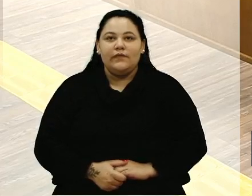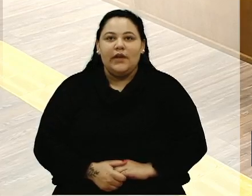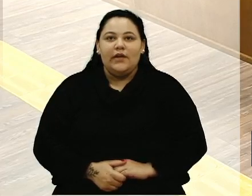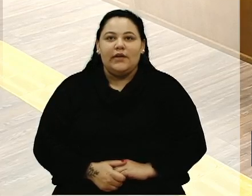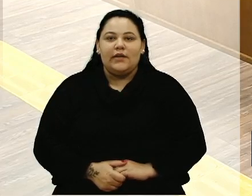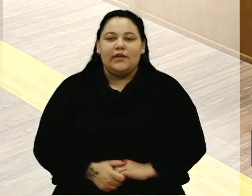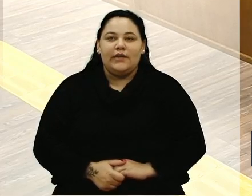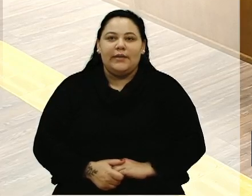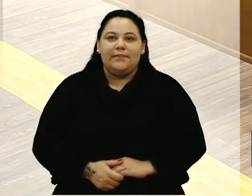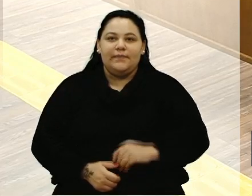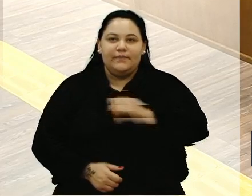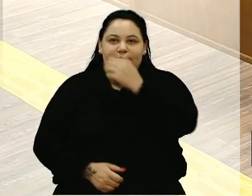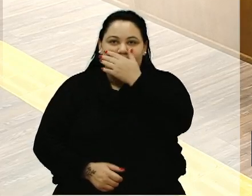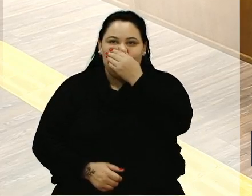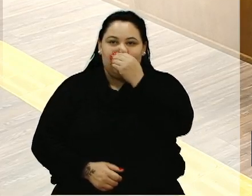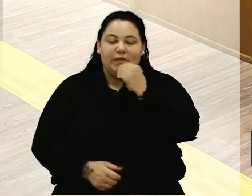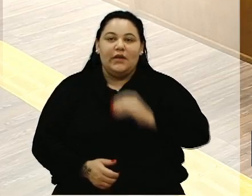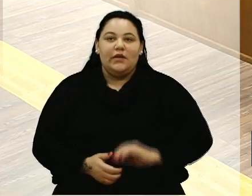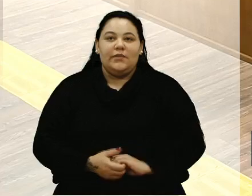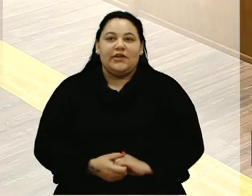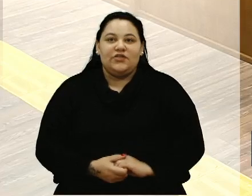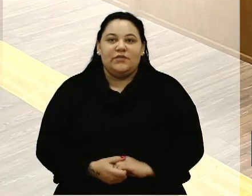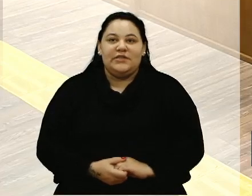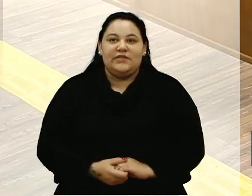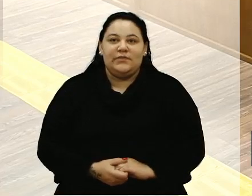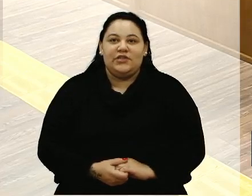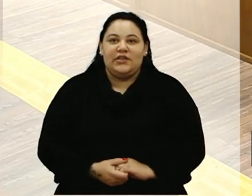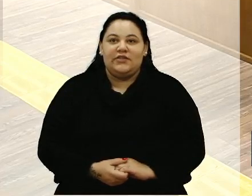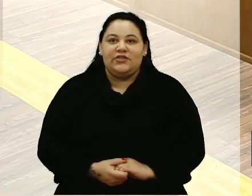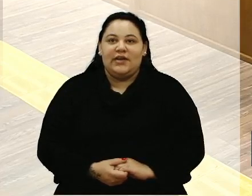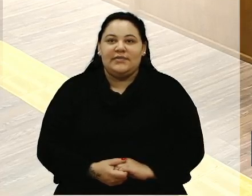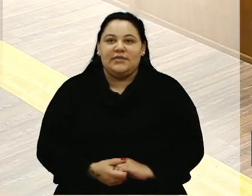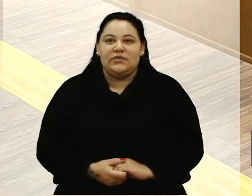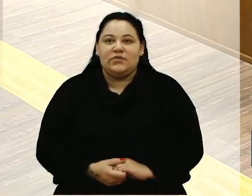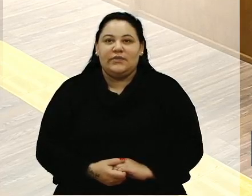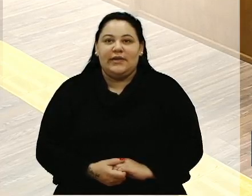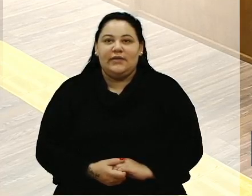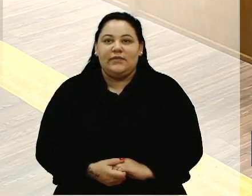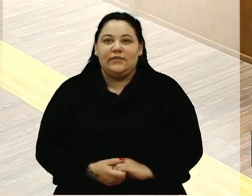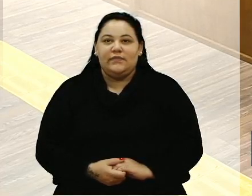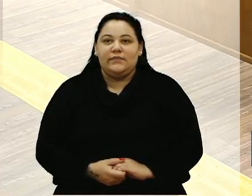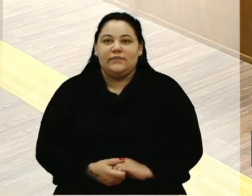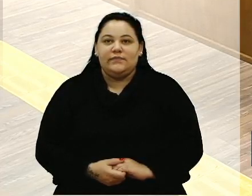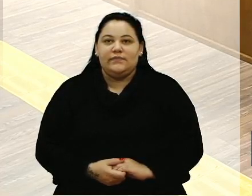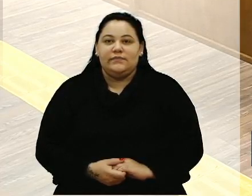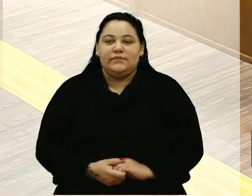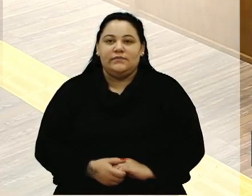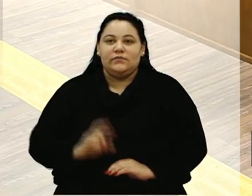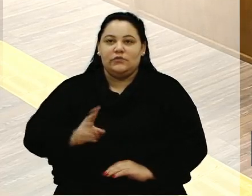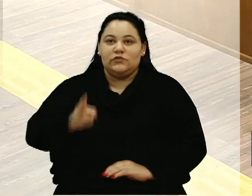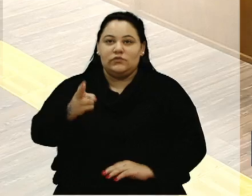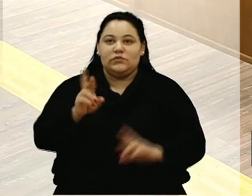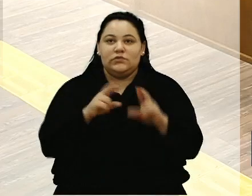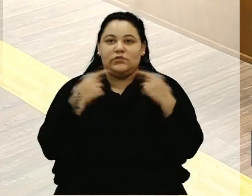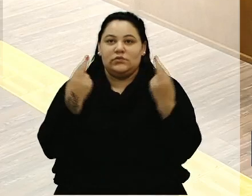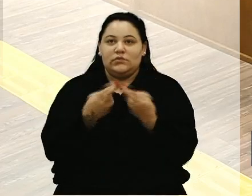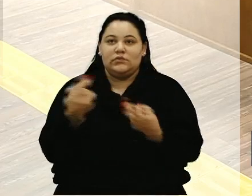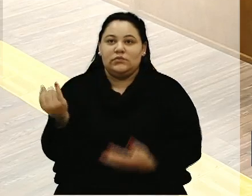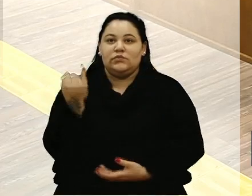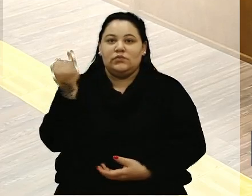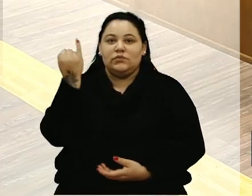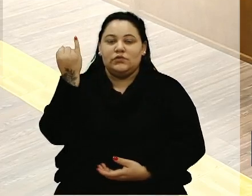Agora sim, encerramos então verificação de quórum. Número suficiente para prosseguirmos com a sessão.